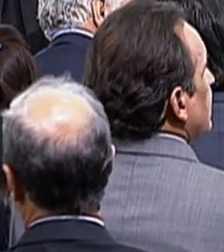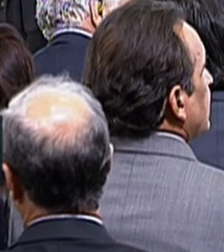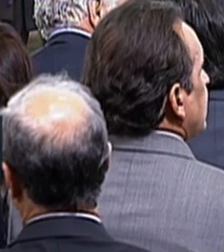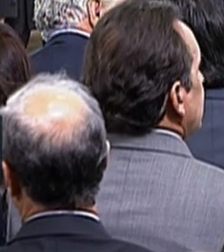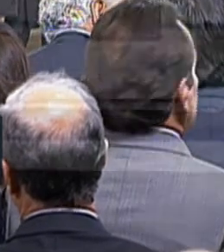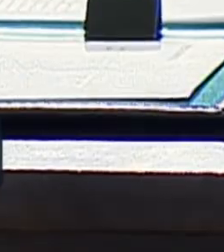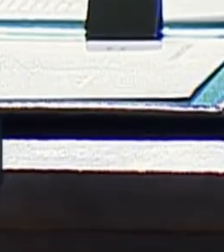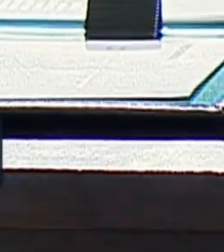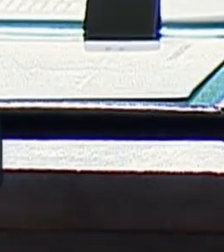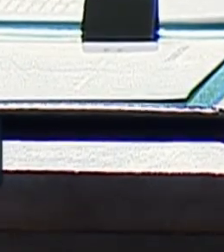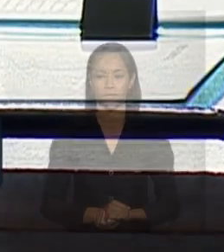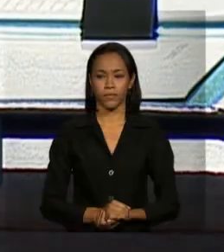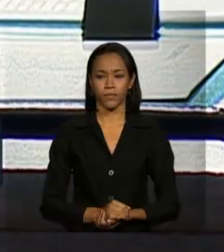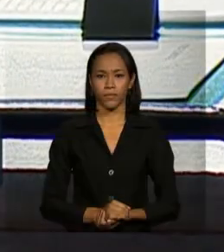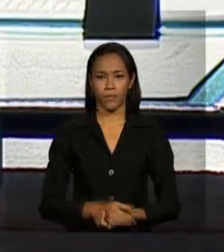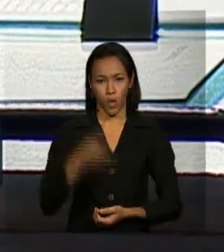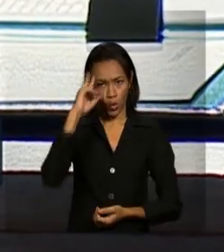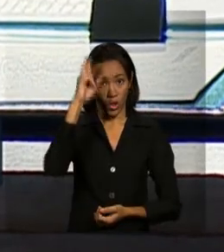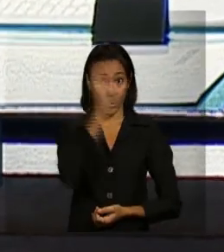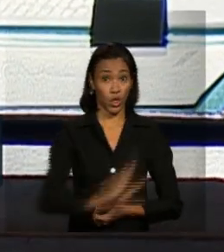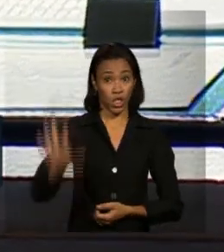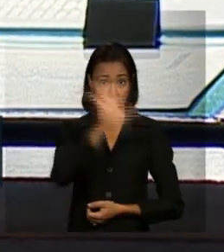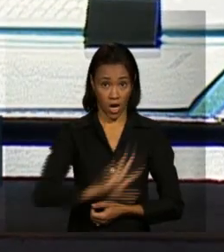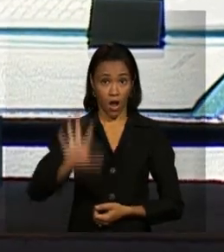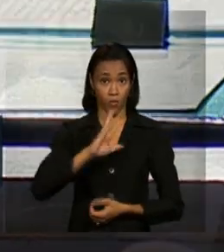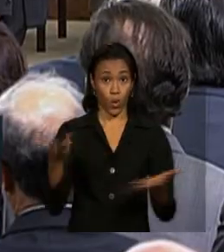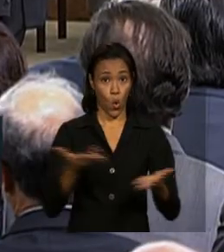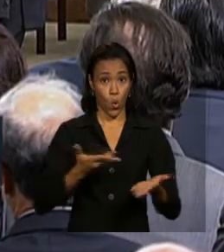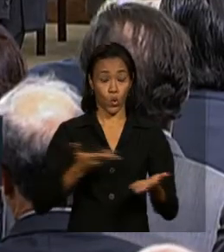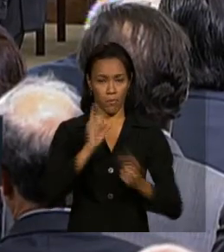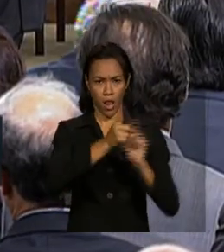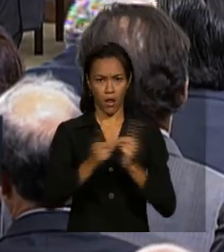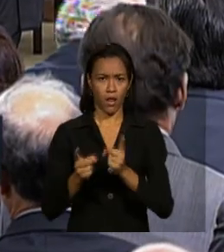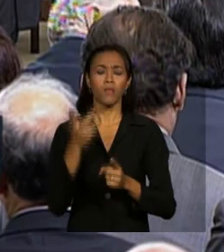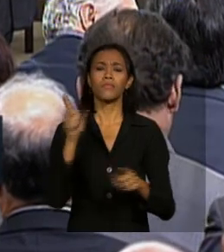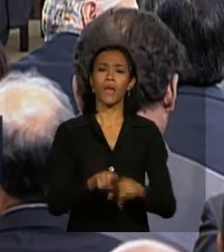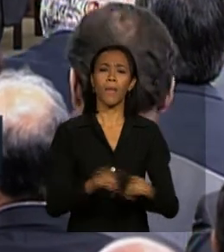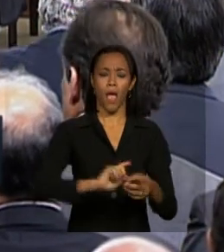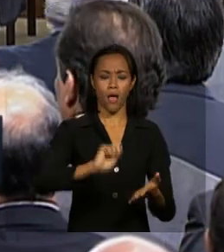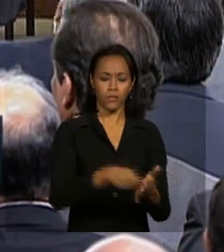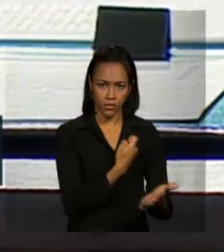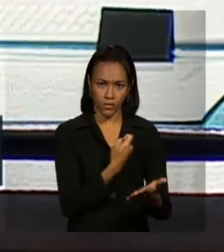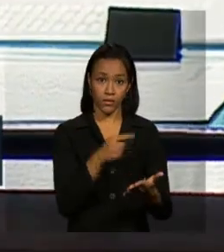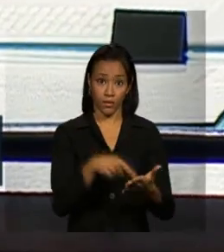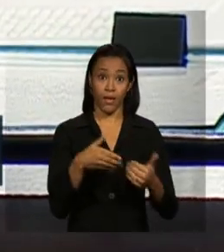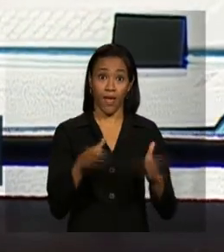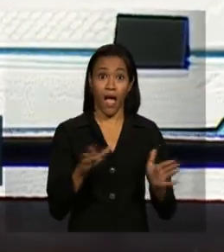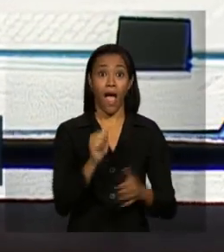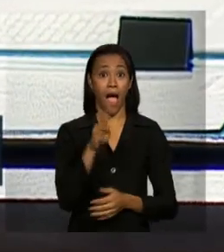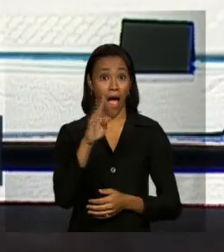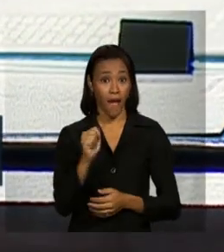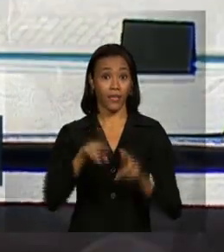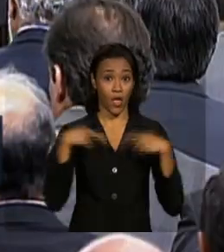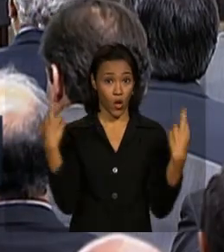e o diretor-geral em exercício da ntt Ivo Borges assina também ato de abertura de